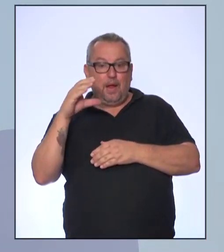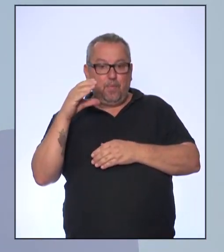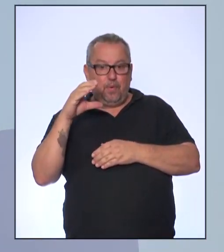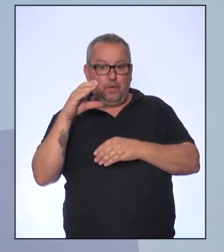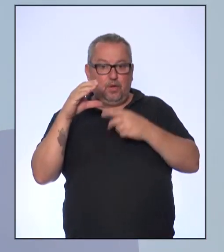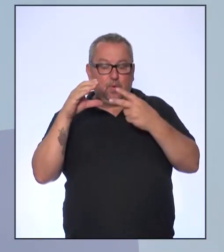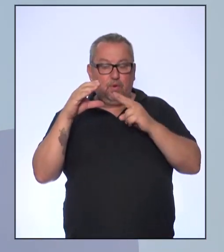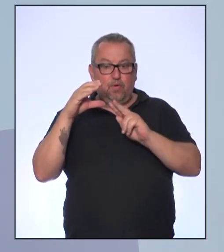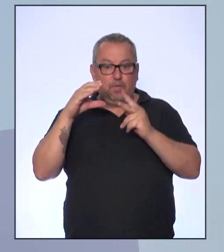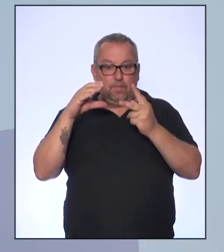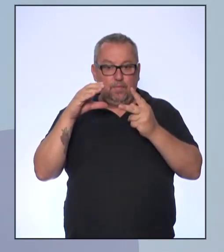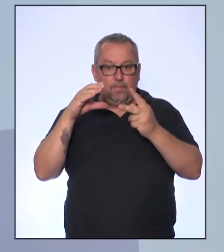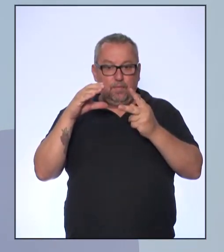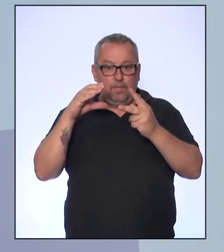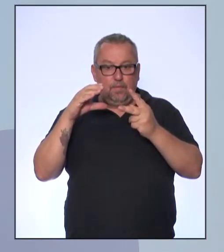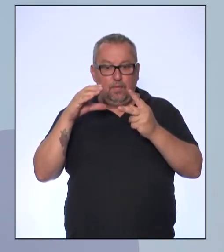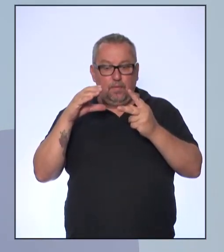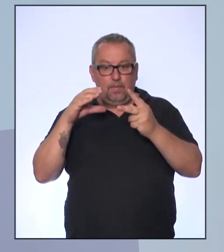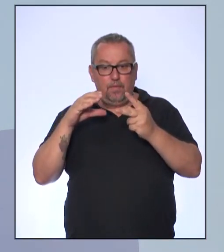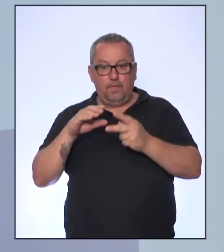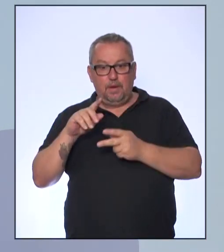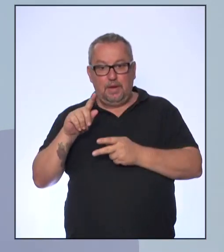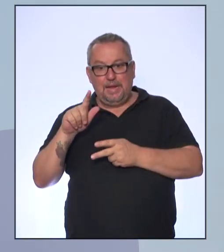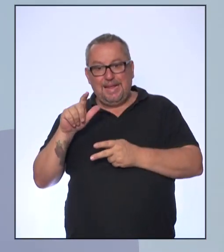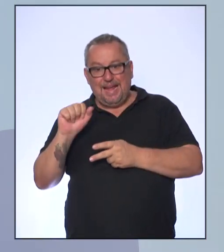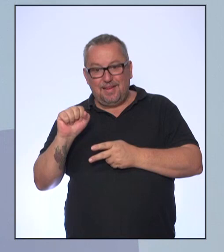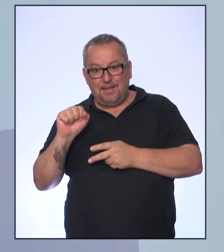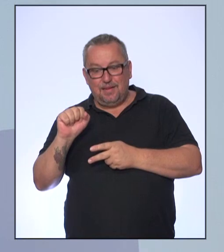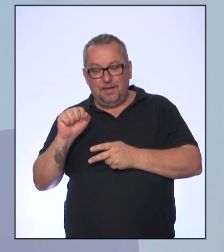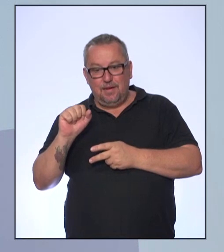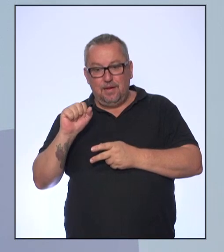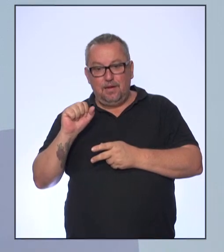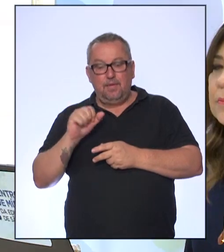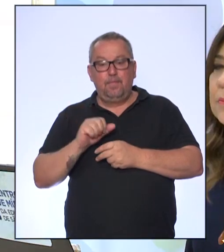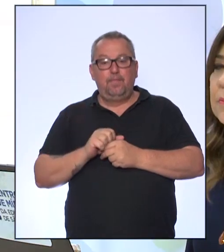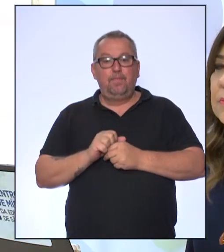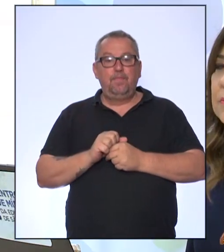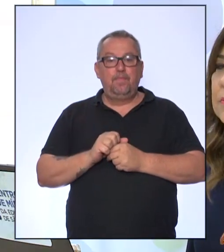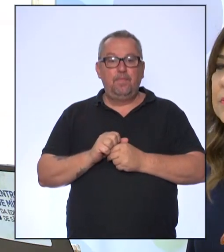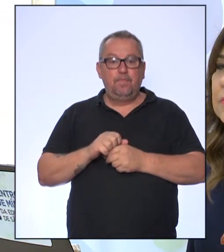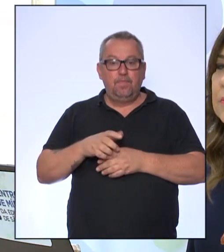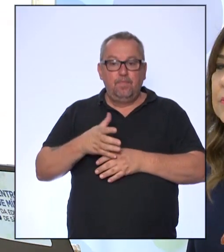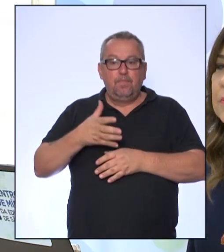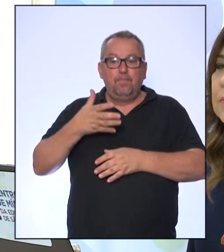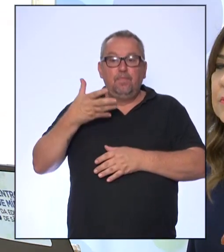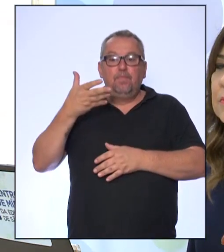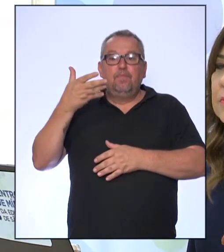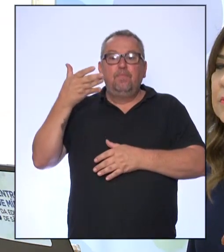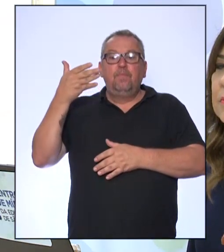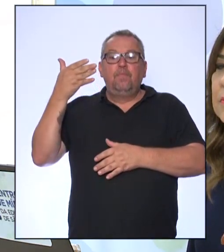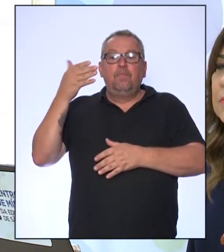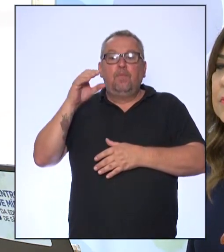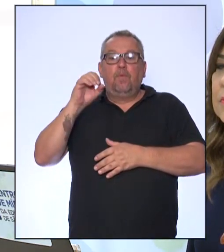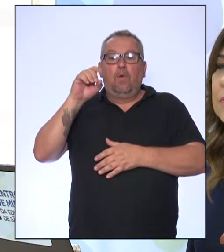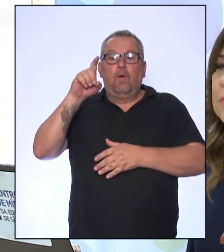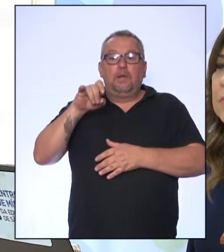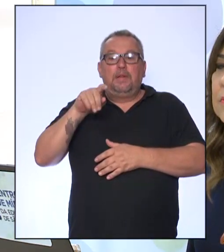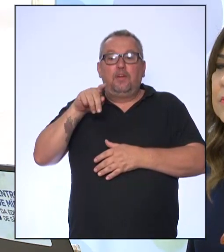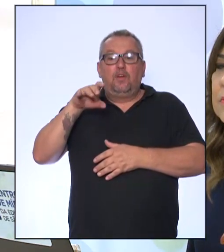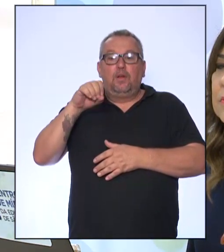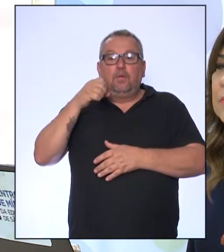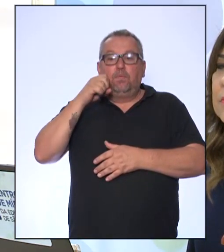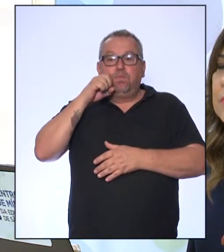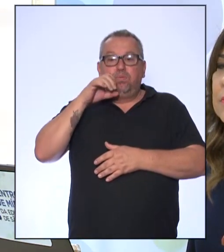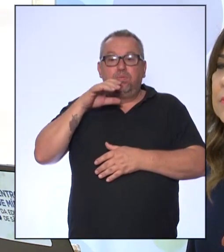ela faz gás carbônico. Ela não, todos nós seres vivos. Inspiro, oxigênio.